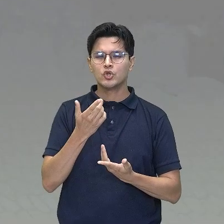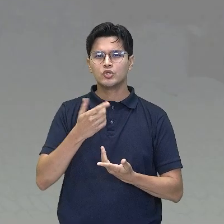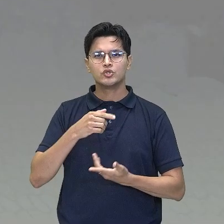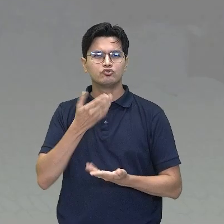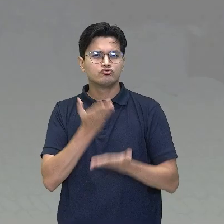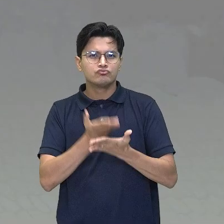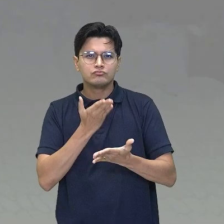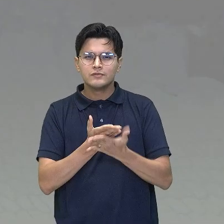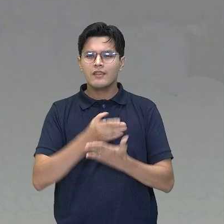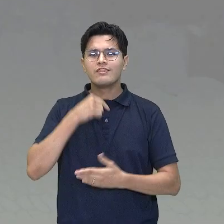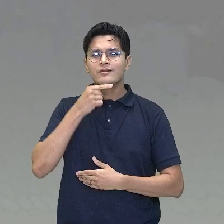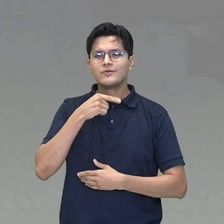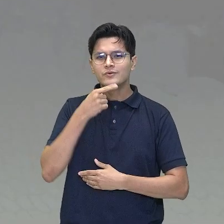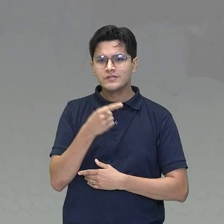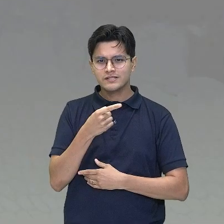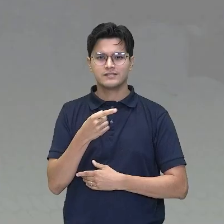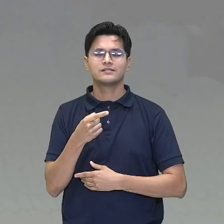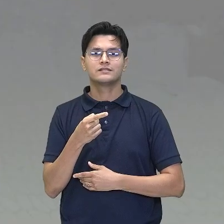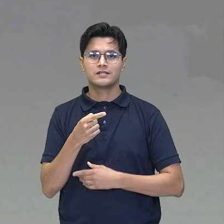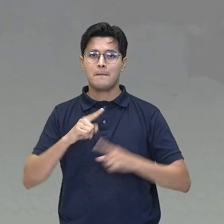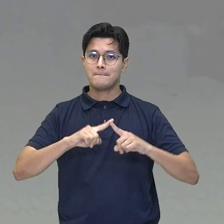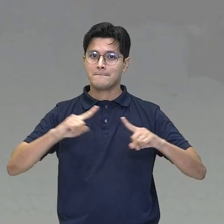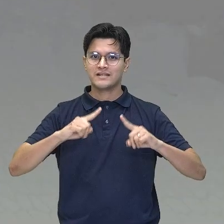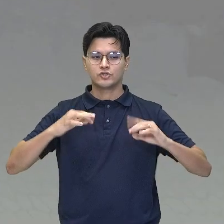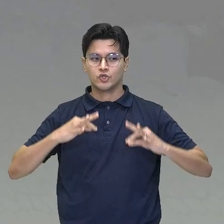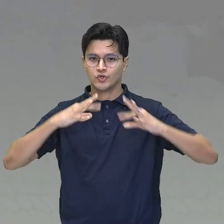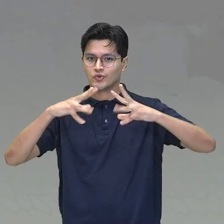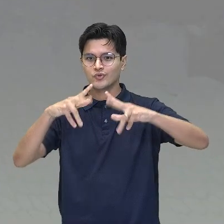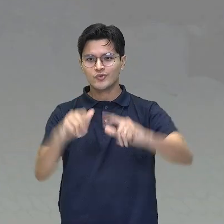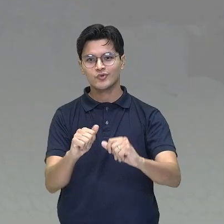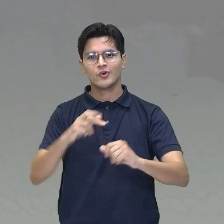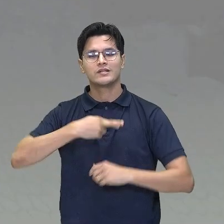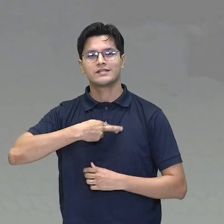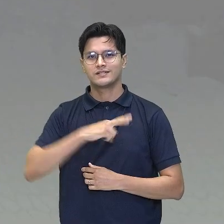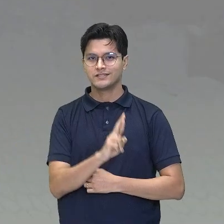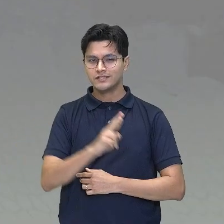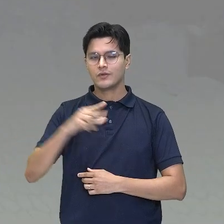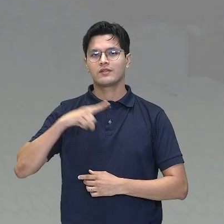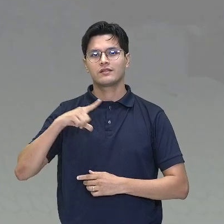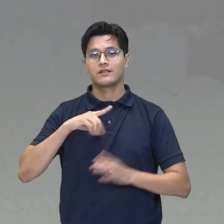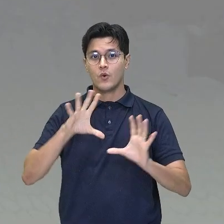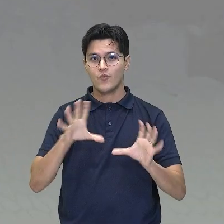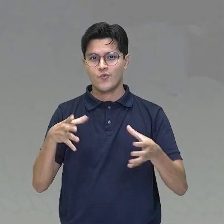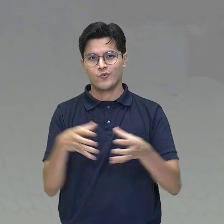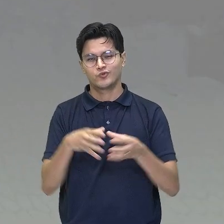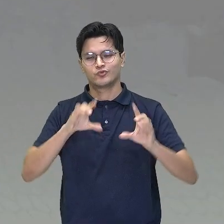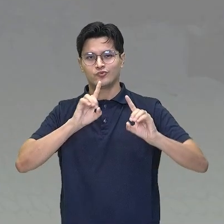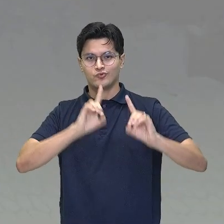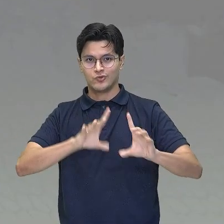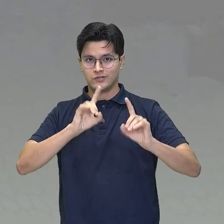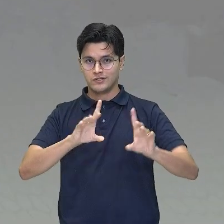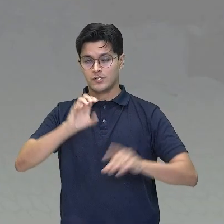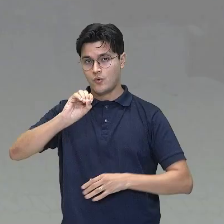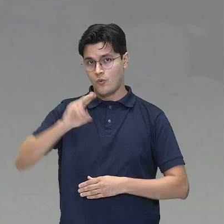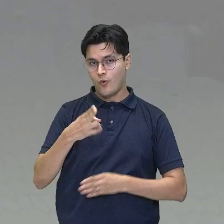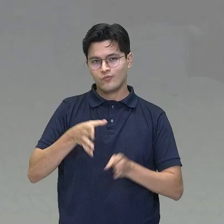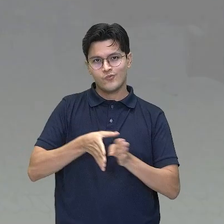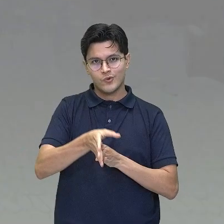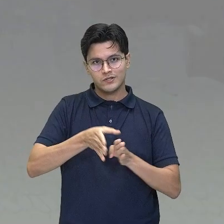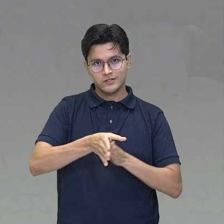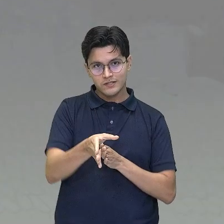conjunto doutrinário, orientações em relação ao agir moral, às ações humanas,